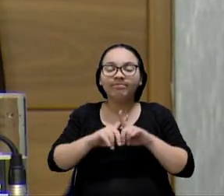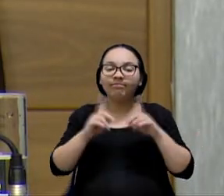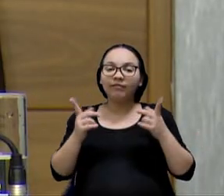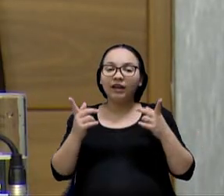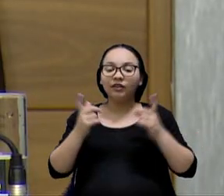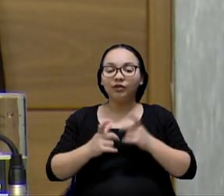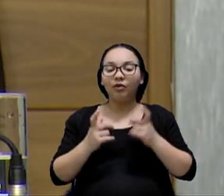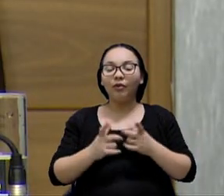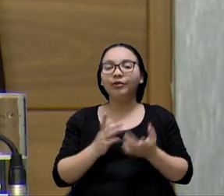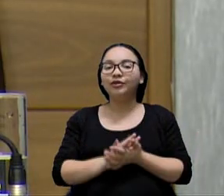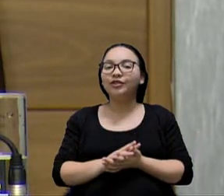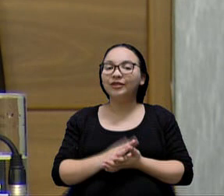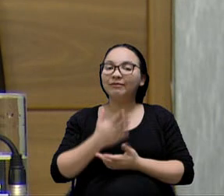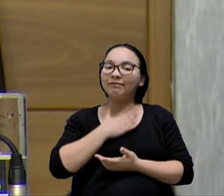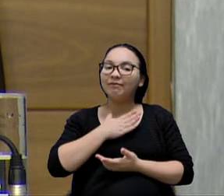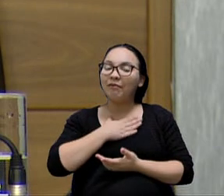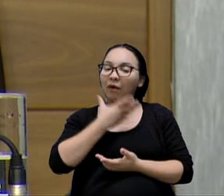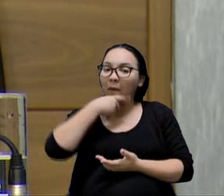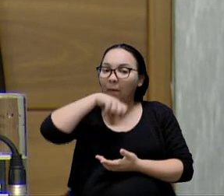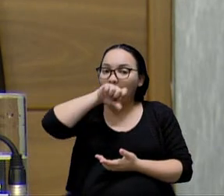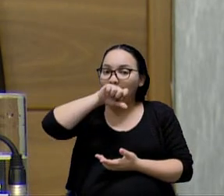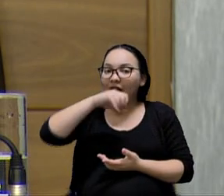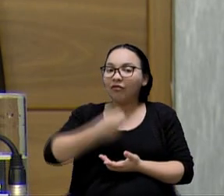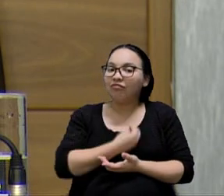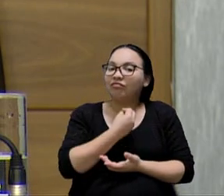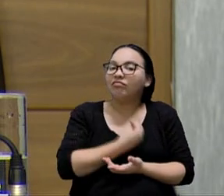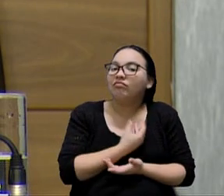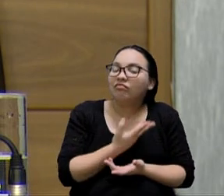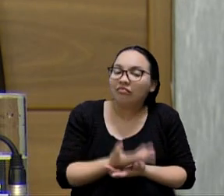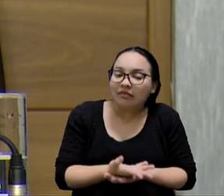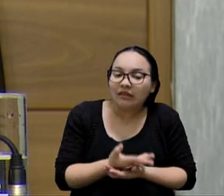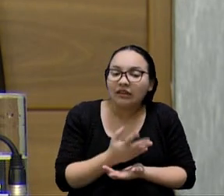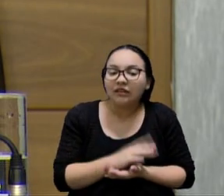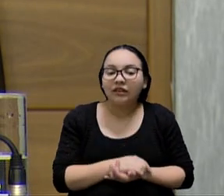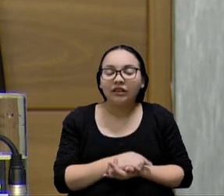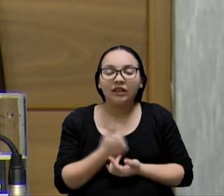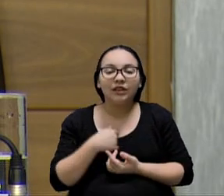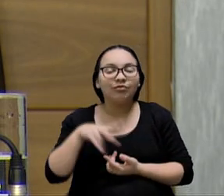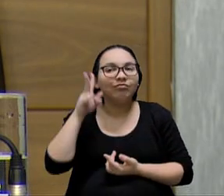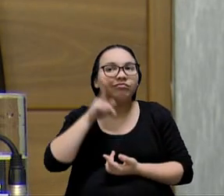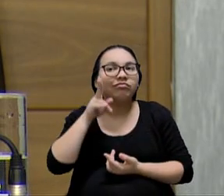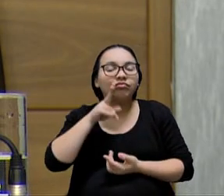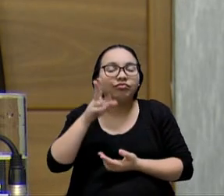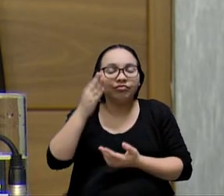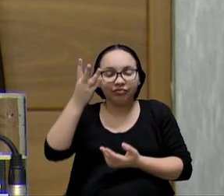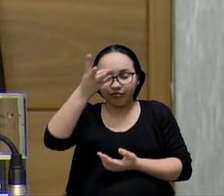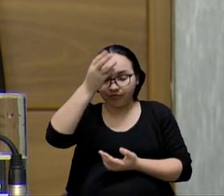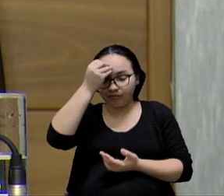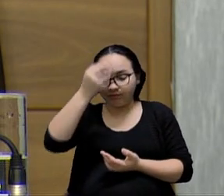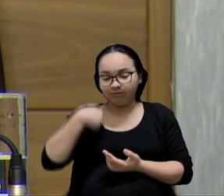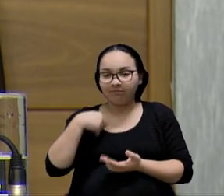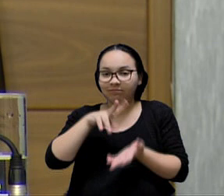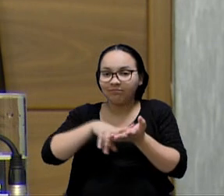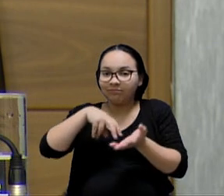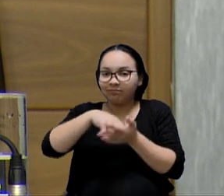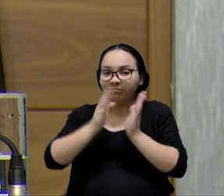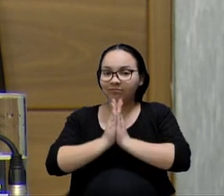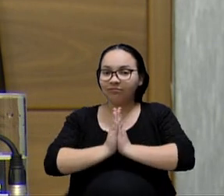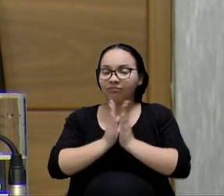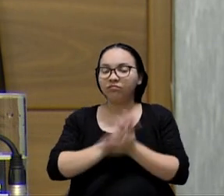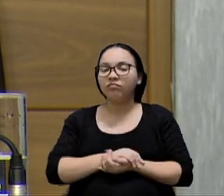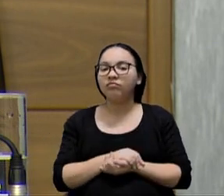onde ele está, estava aqui colocando ele em minhas orações e